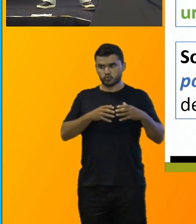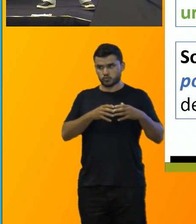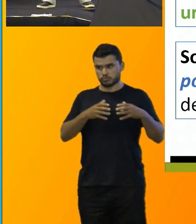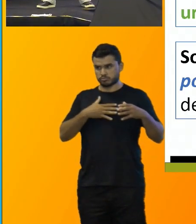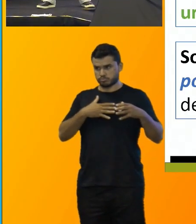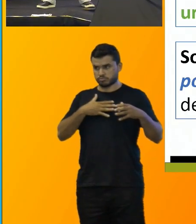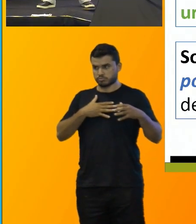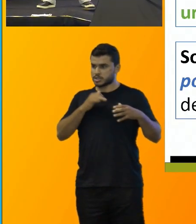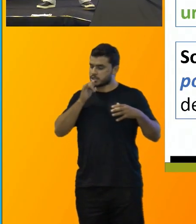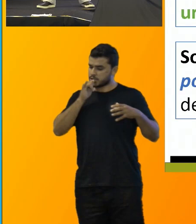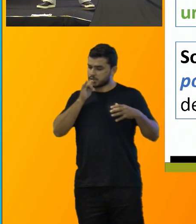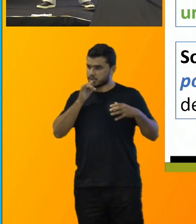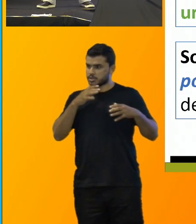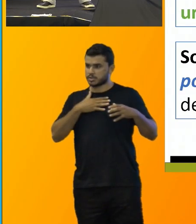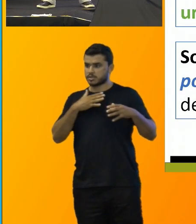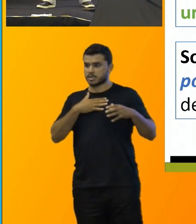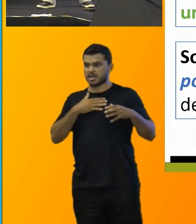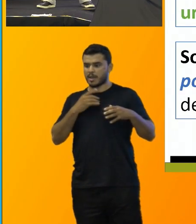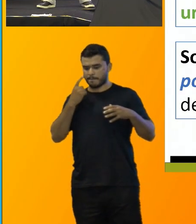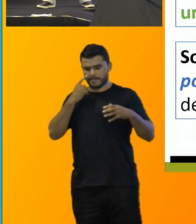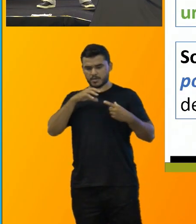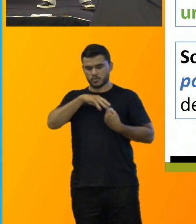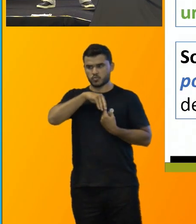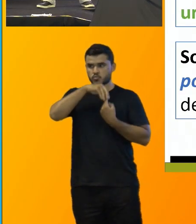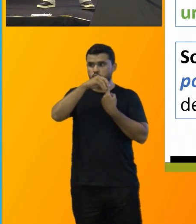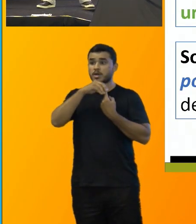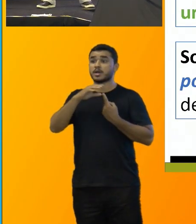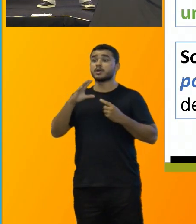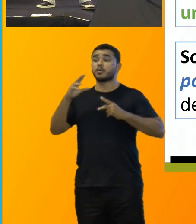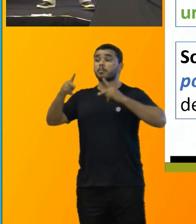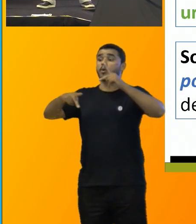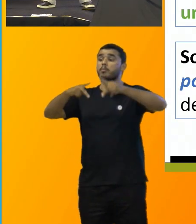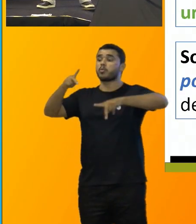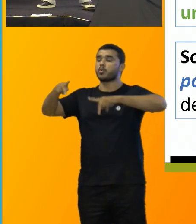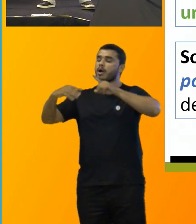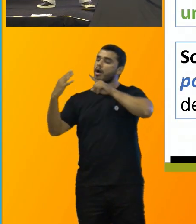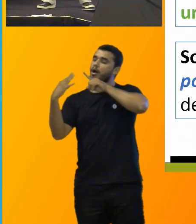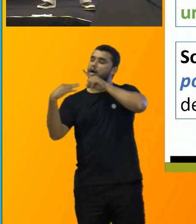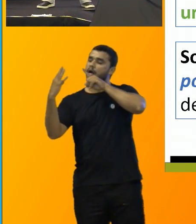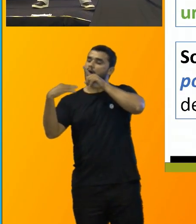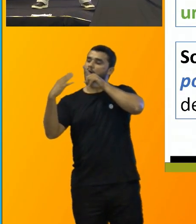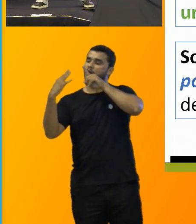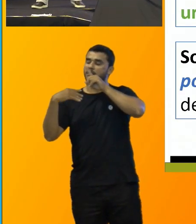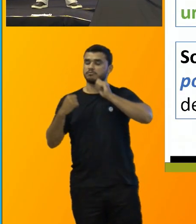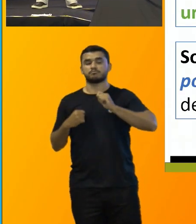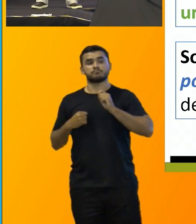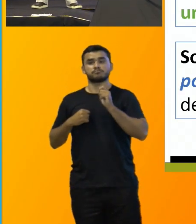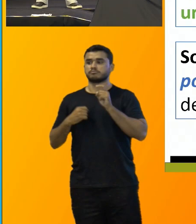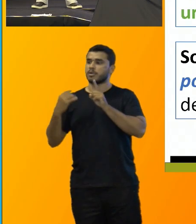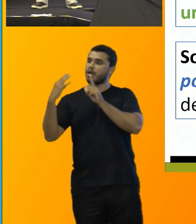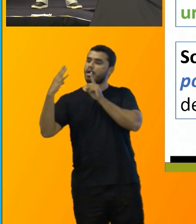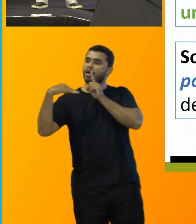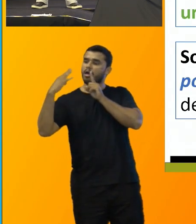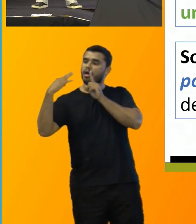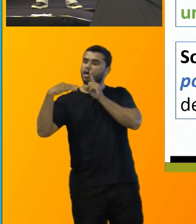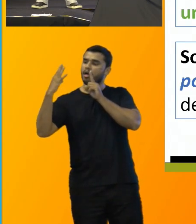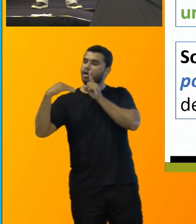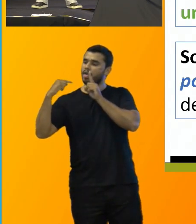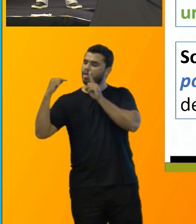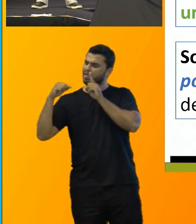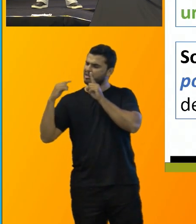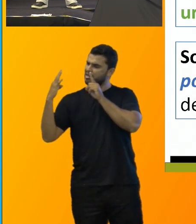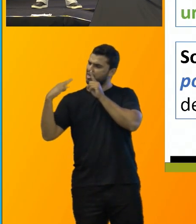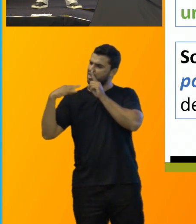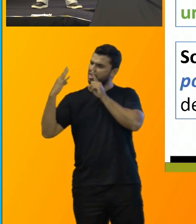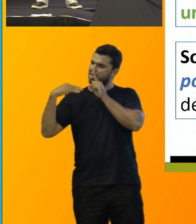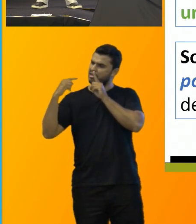quê? Populista. Do ponto de vista econômico, durante a República Velha, a base econômica era